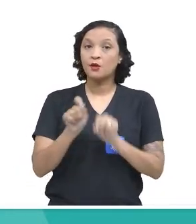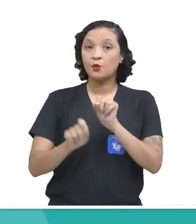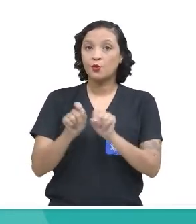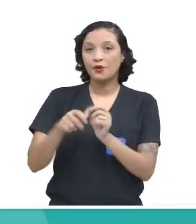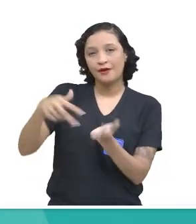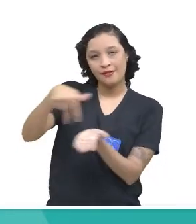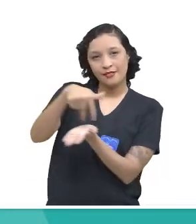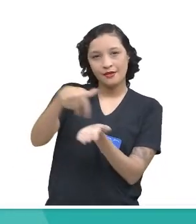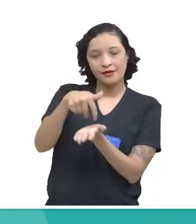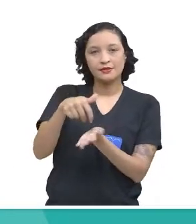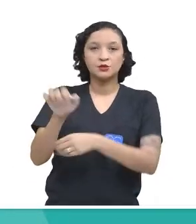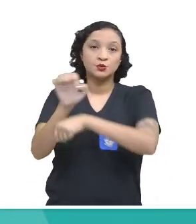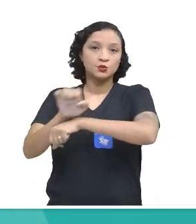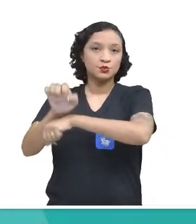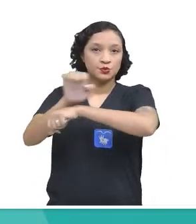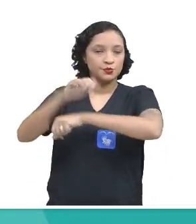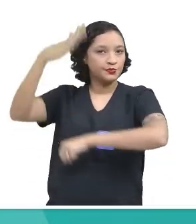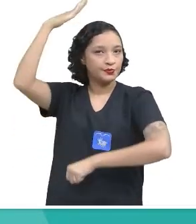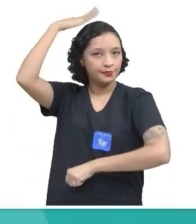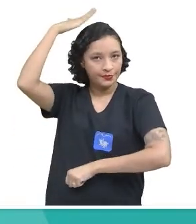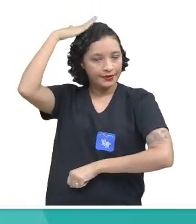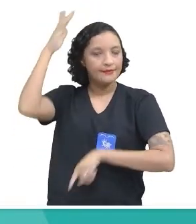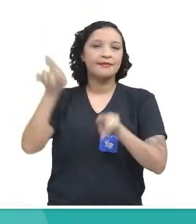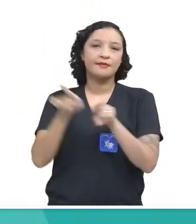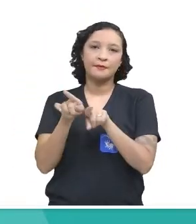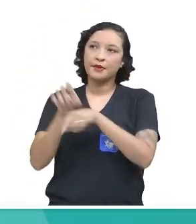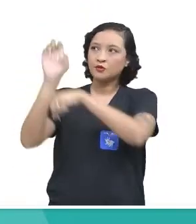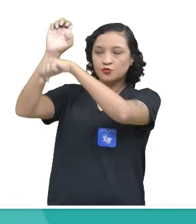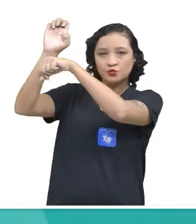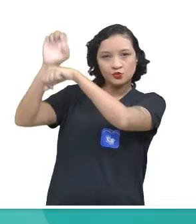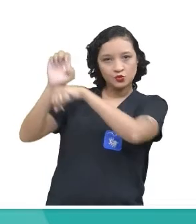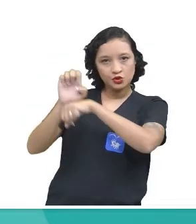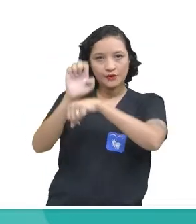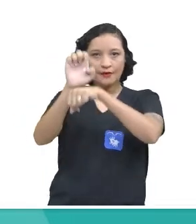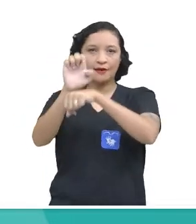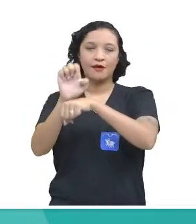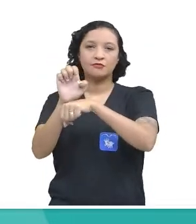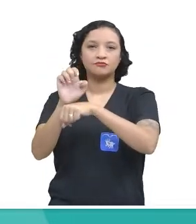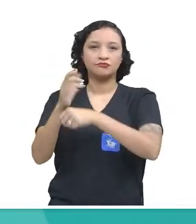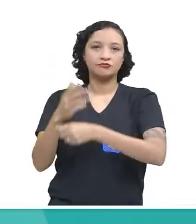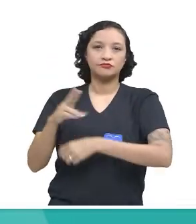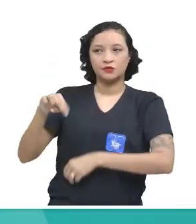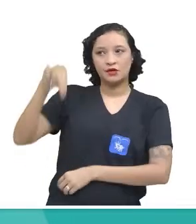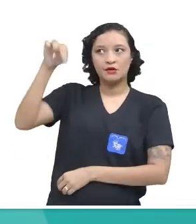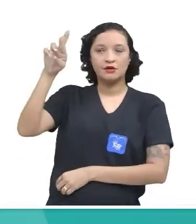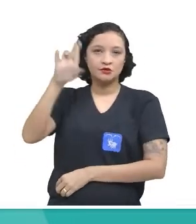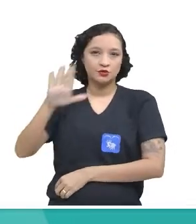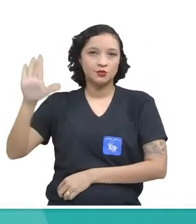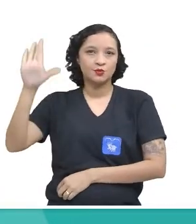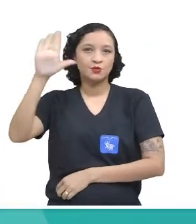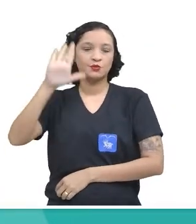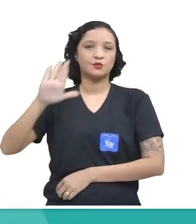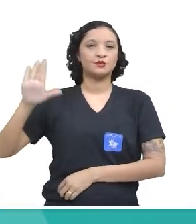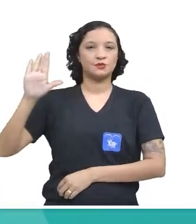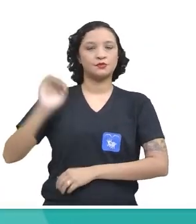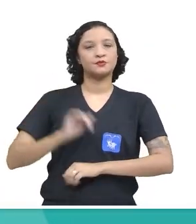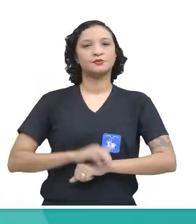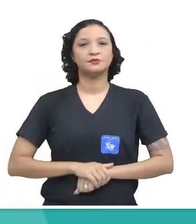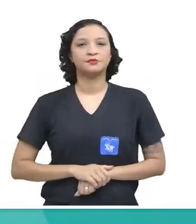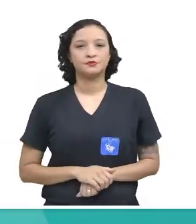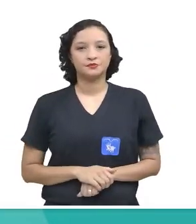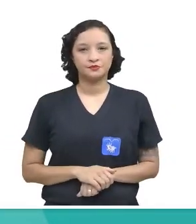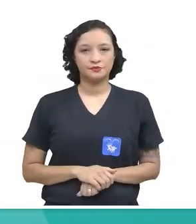Pará e dos demais estados, certo? Então, nós estamos aqui na região